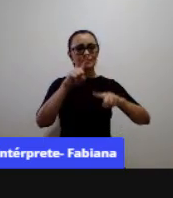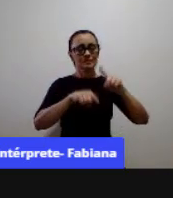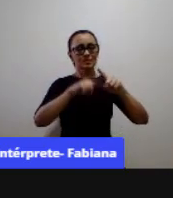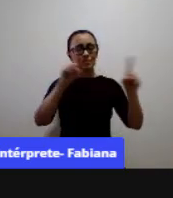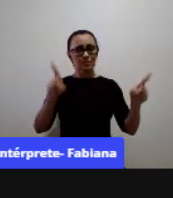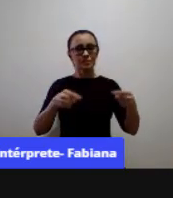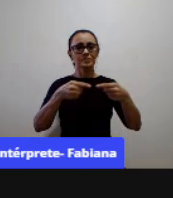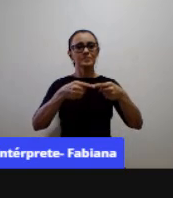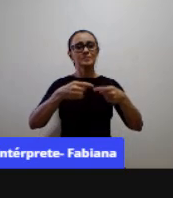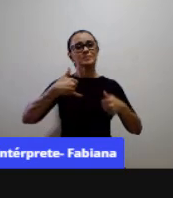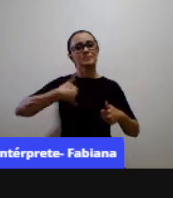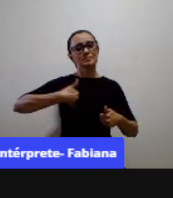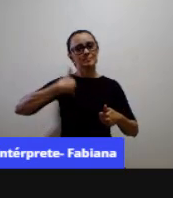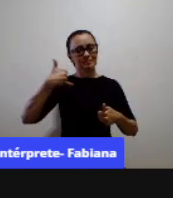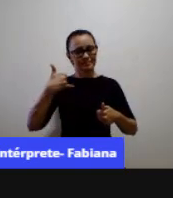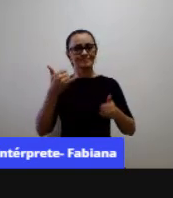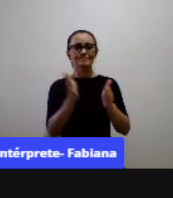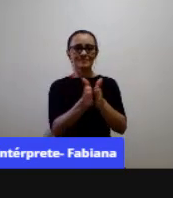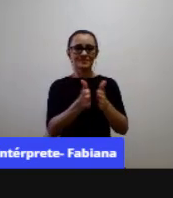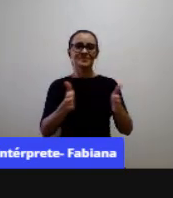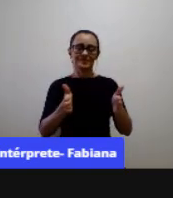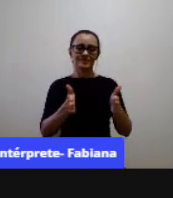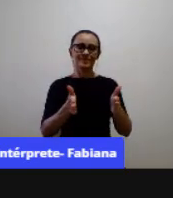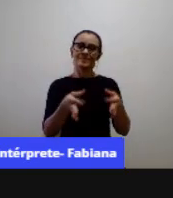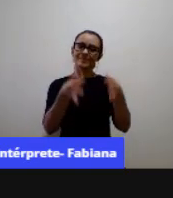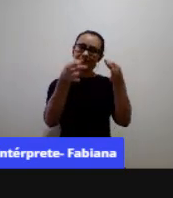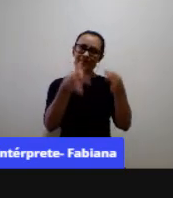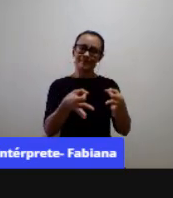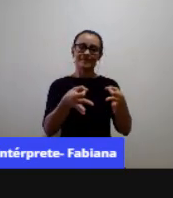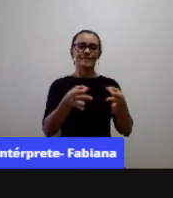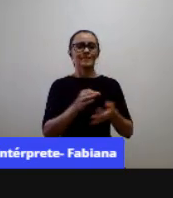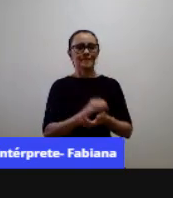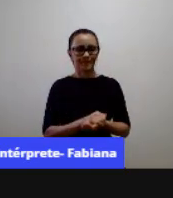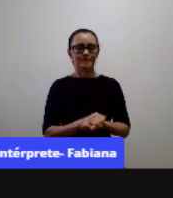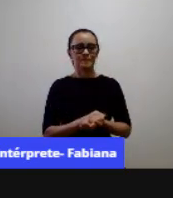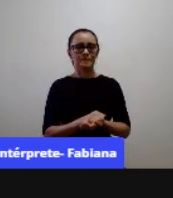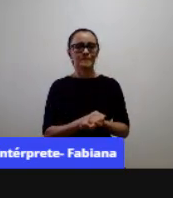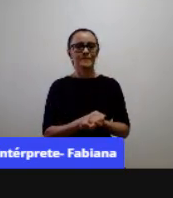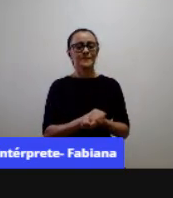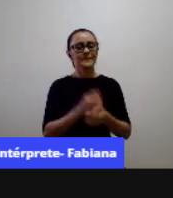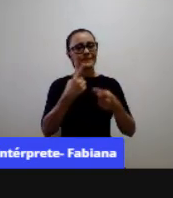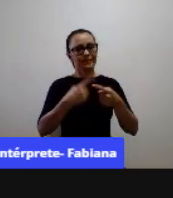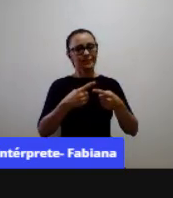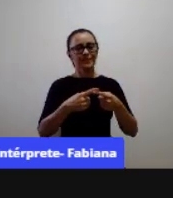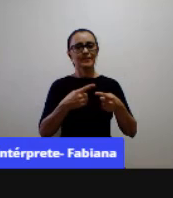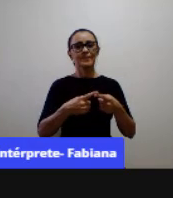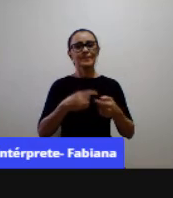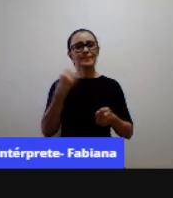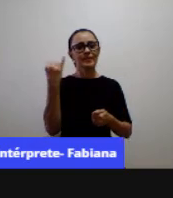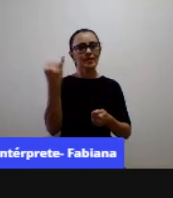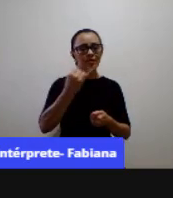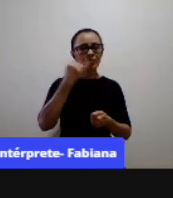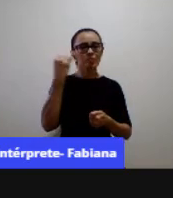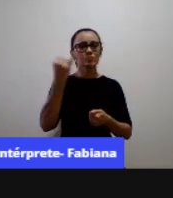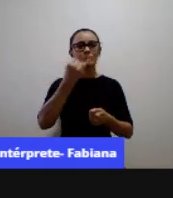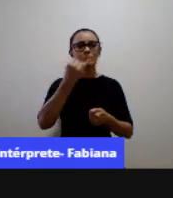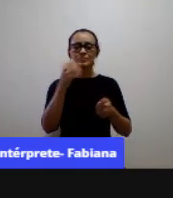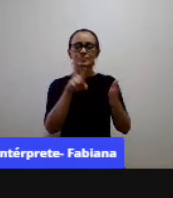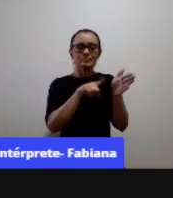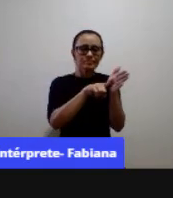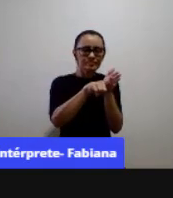de acordo com isso mesmo, porque a necessidade da sondagem, né,